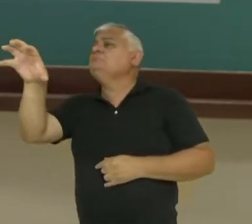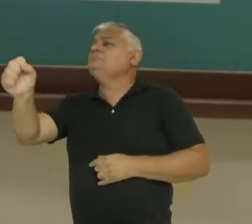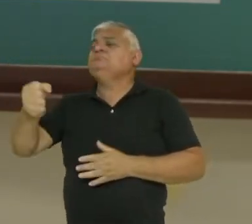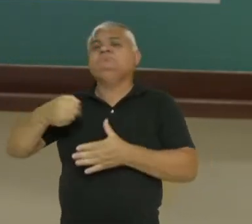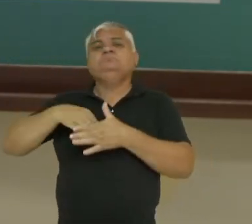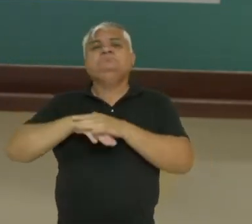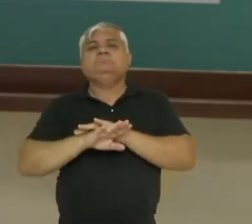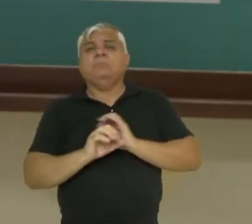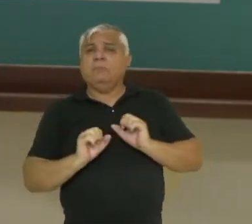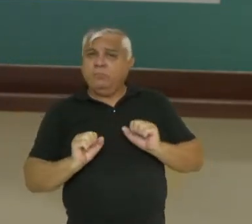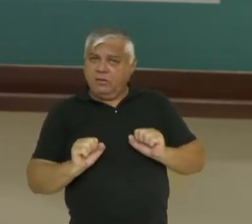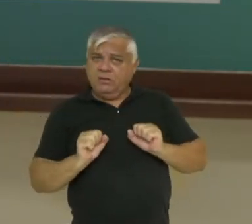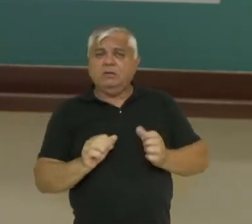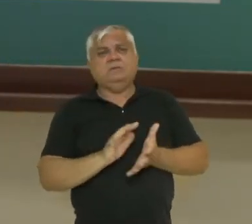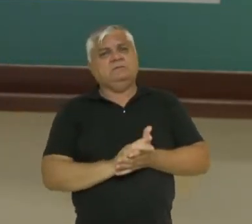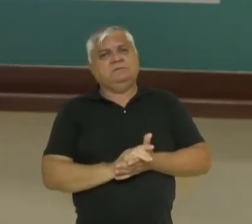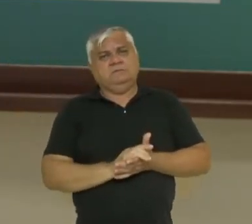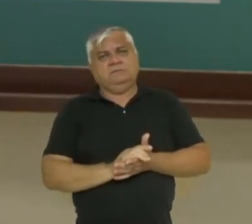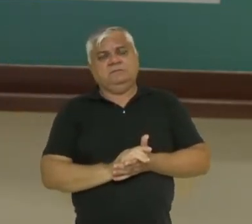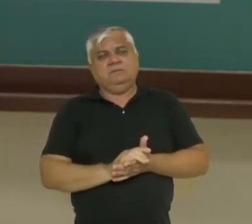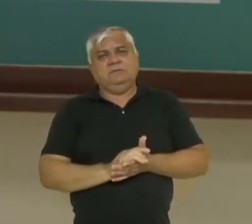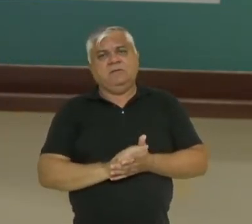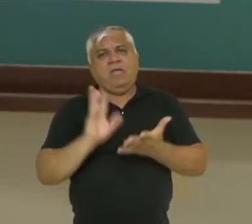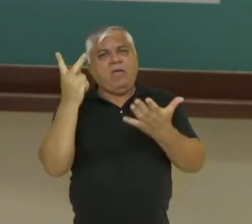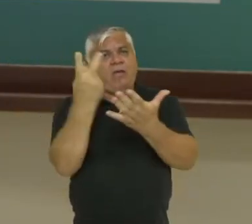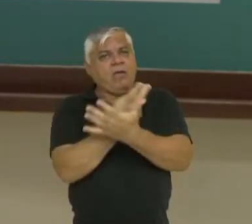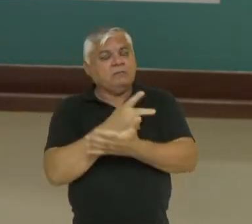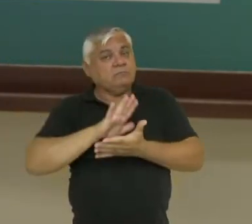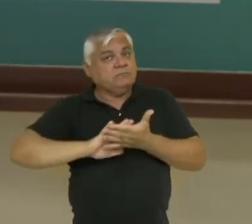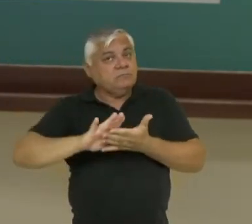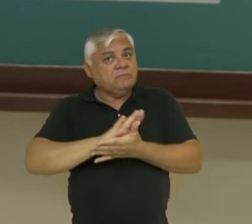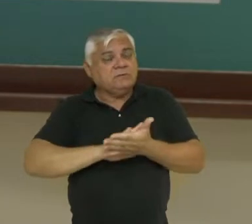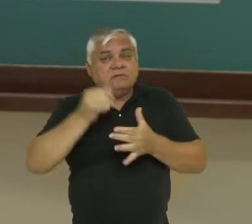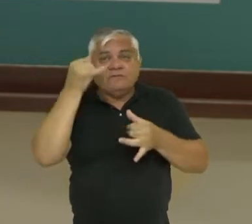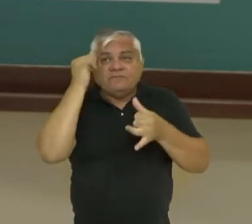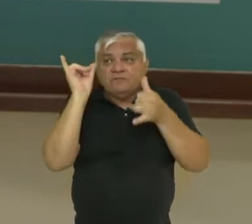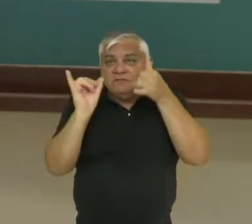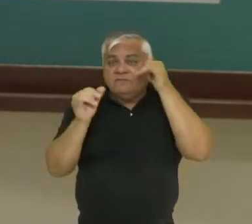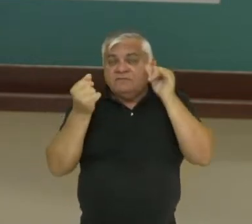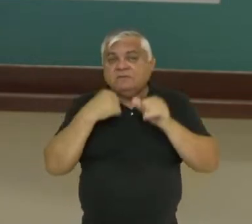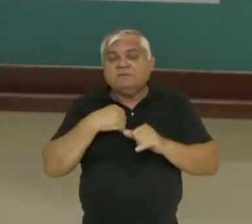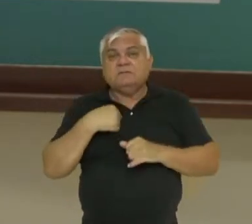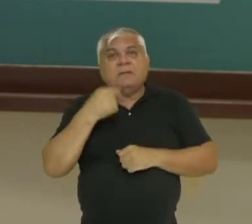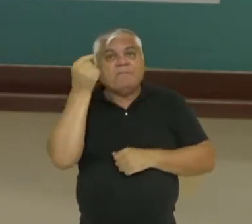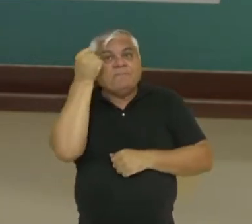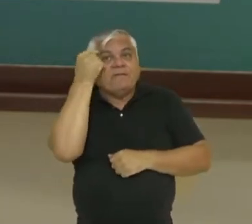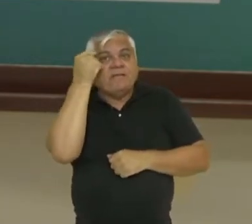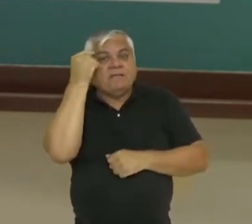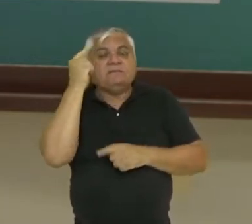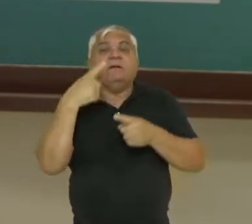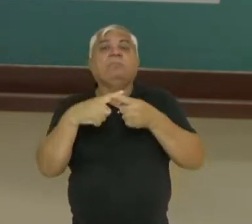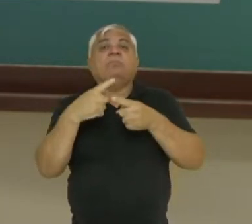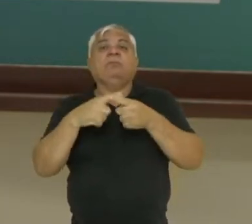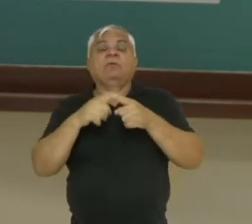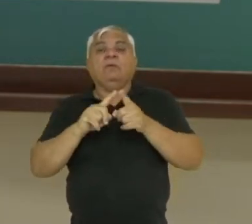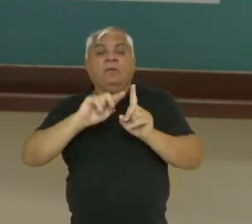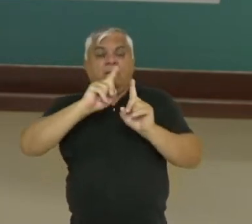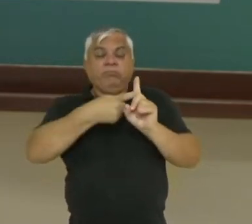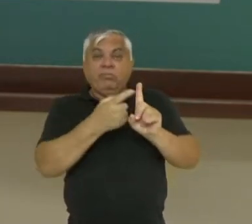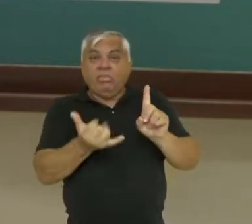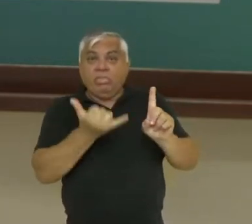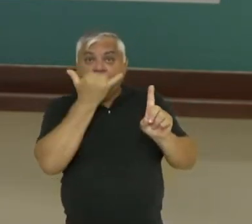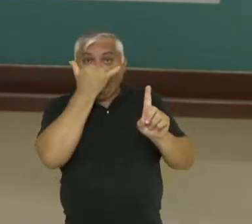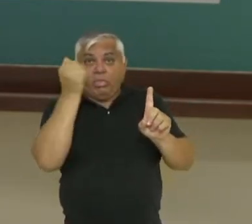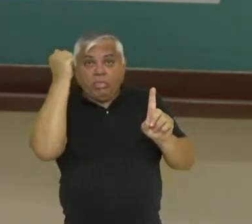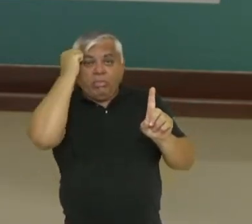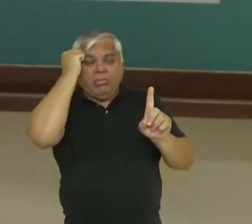uma dica, né? Para que vocês não façam coisas erradas, não façam coisas sem pensar, porque uma gravidez não tem como se arrepender